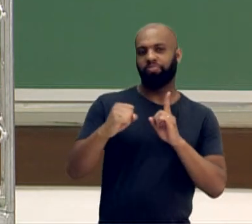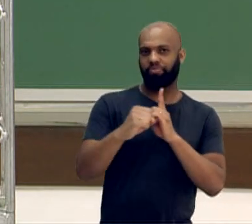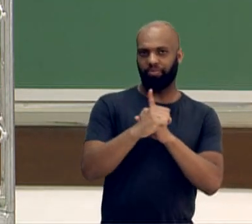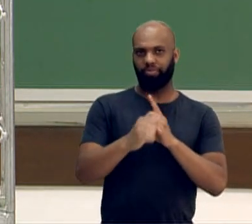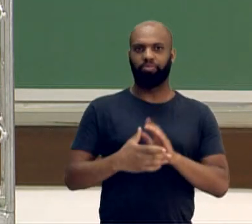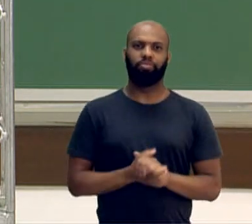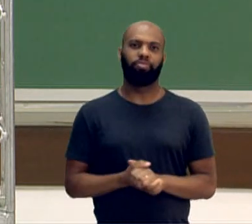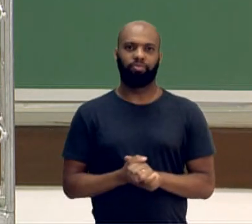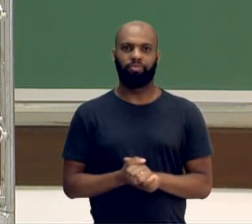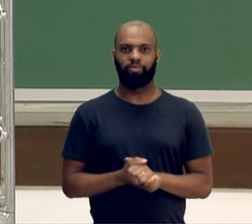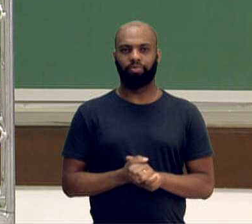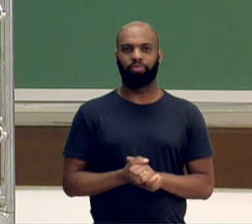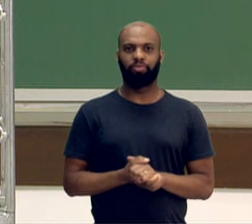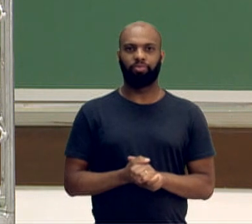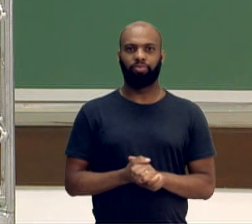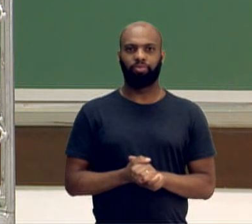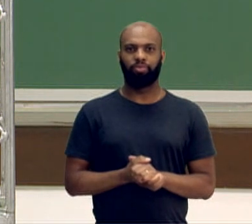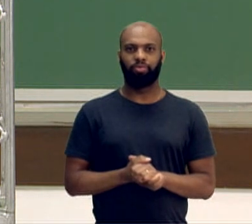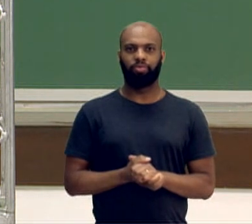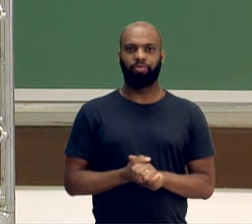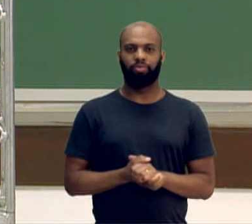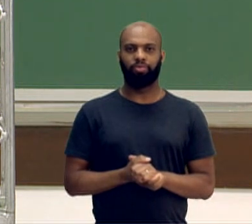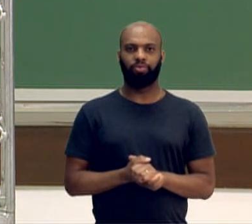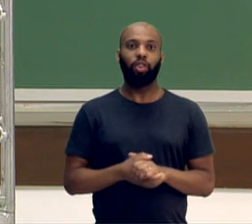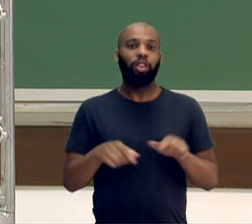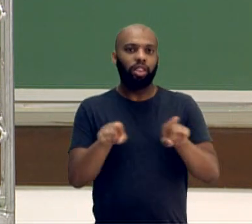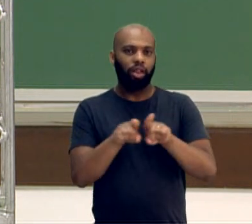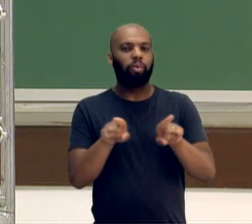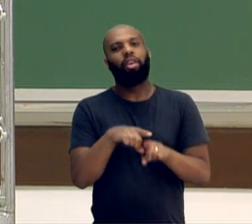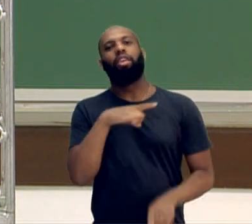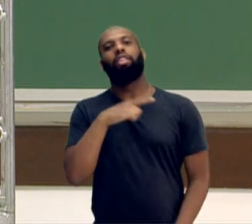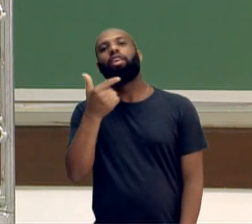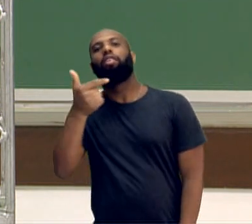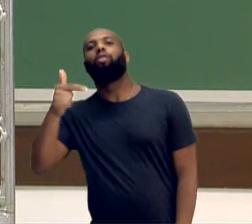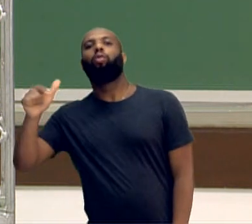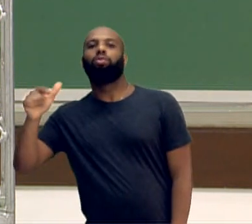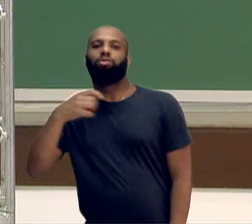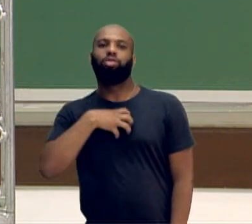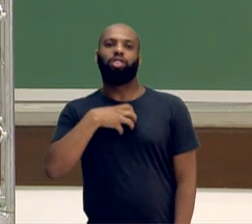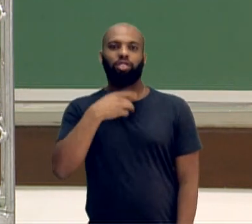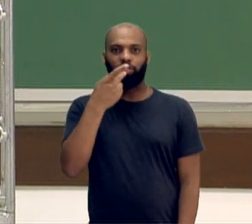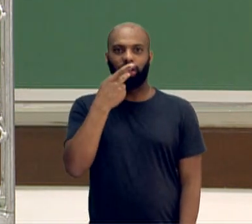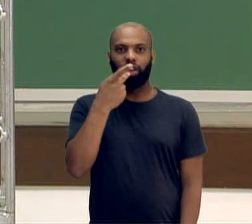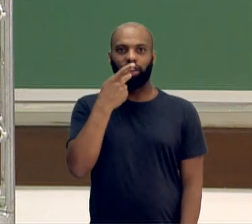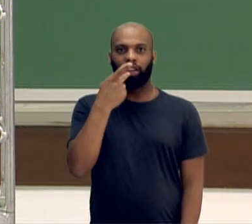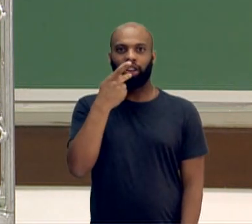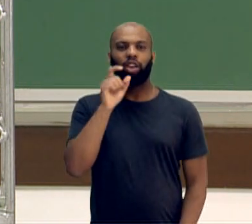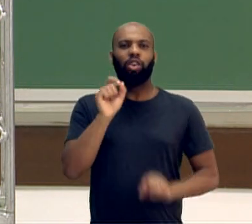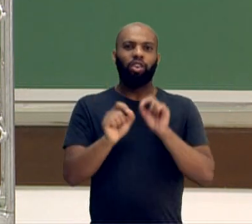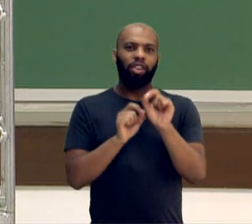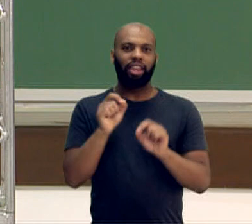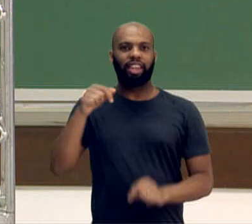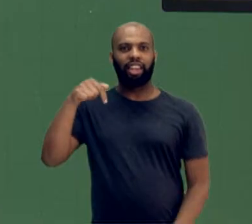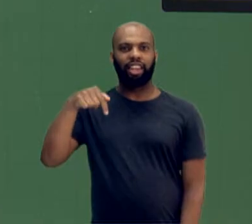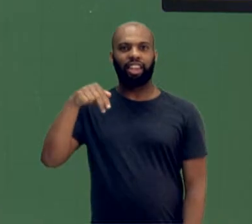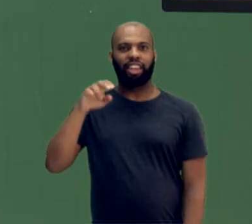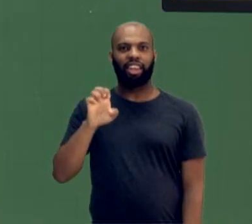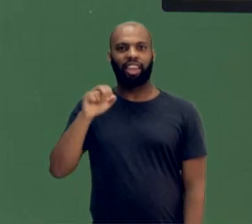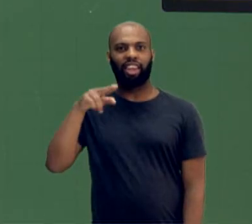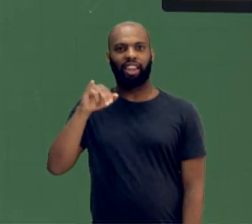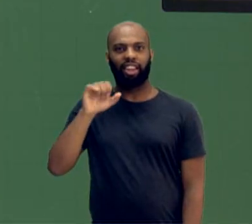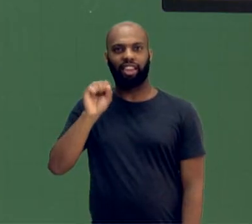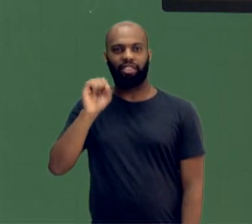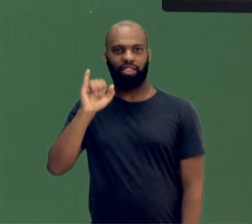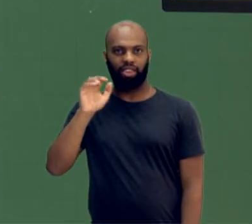ou EBS, né? Estado do bem-estar social, ou ainda o keynesianismo, né? Proposta